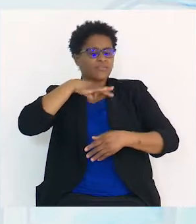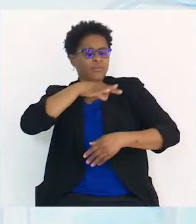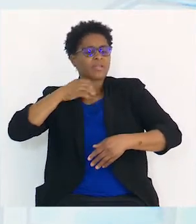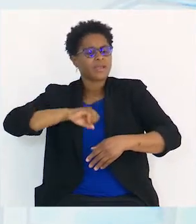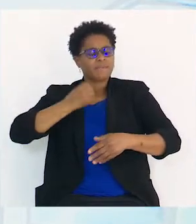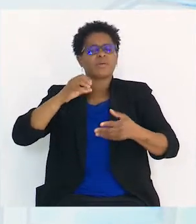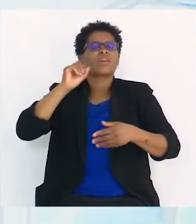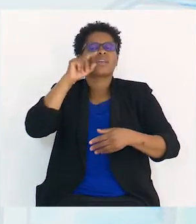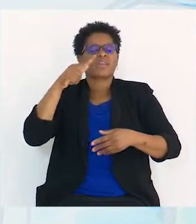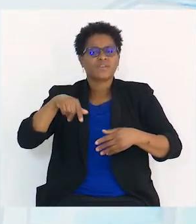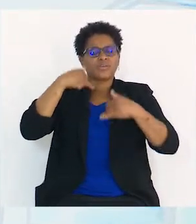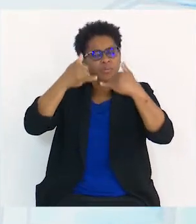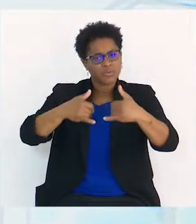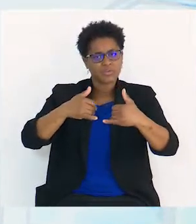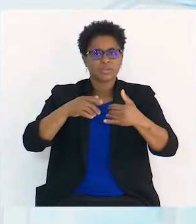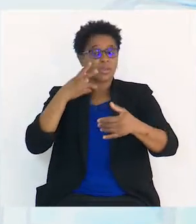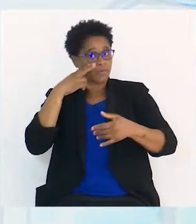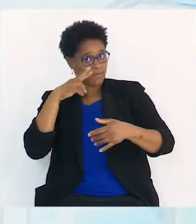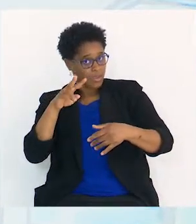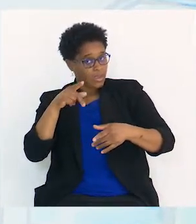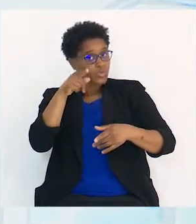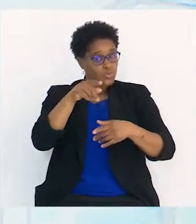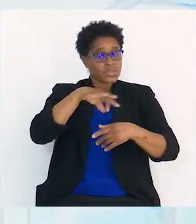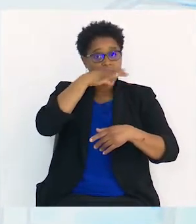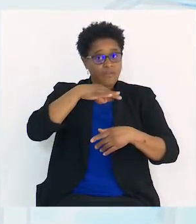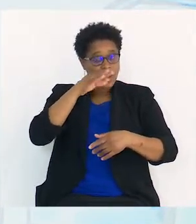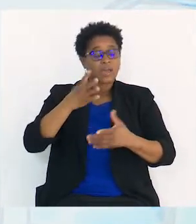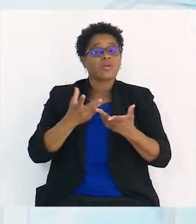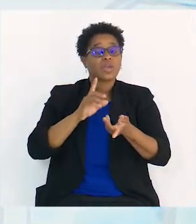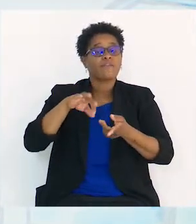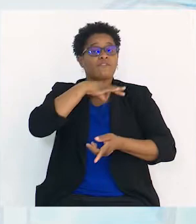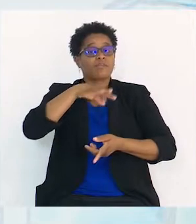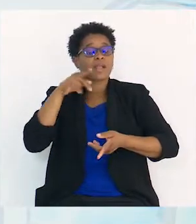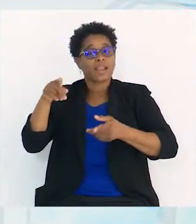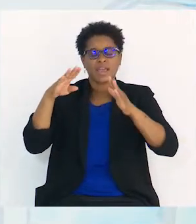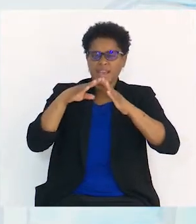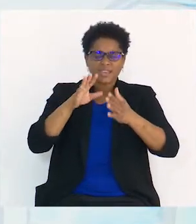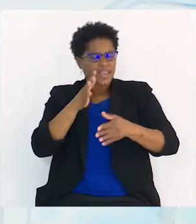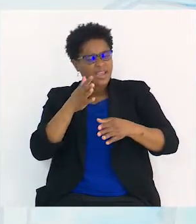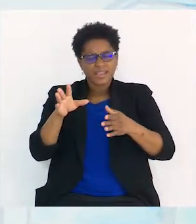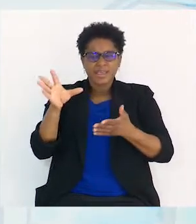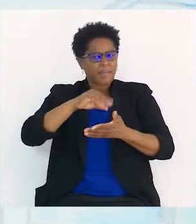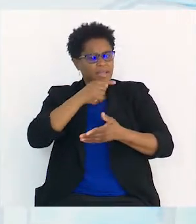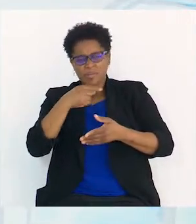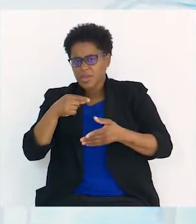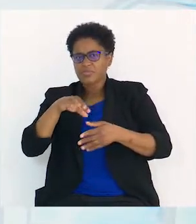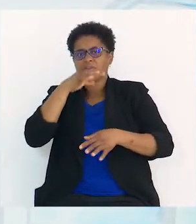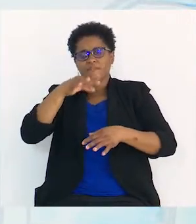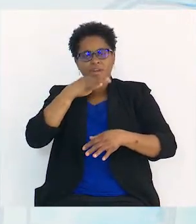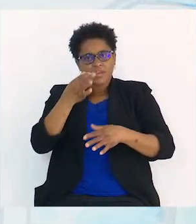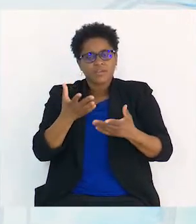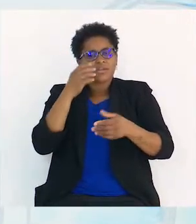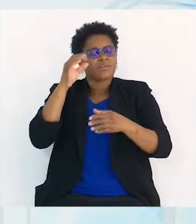que tu estás aí a falar daquilo que é a família lá da casa. É nada mais, nada menos aqui que vamos trabalhar com a família das palavras.